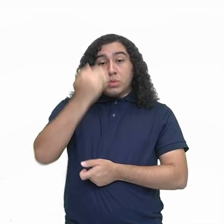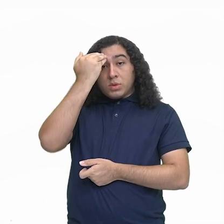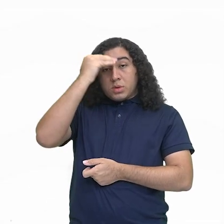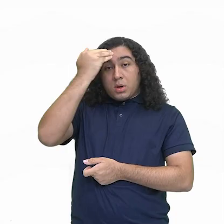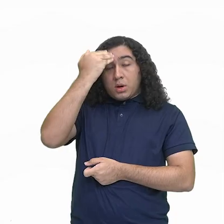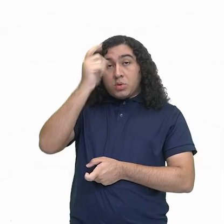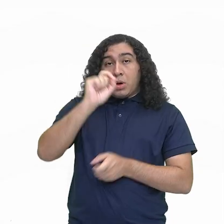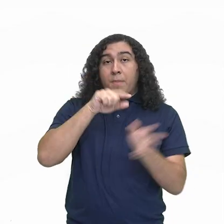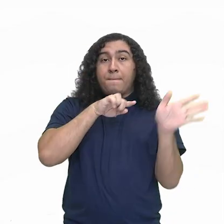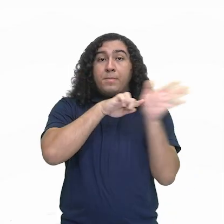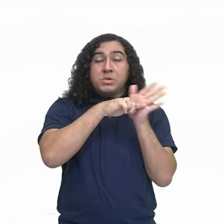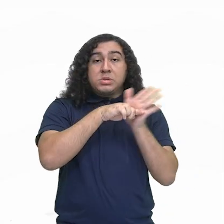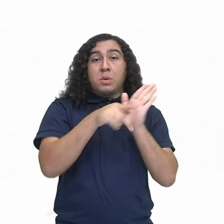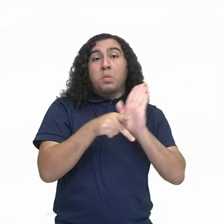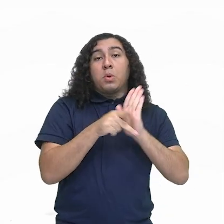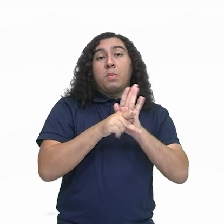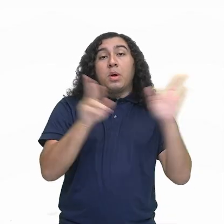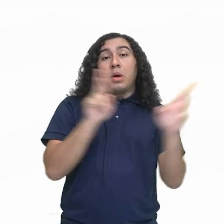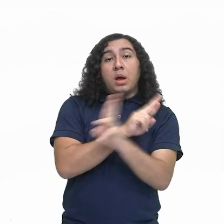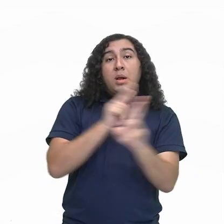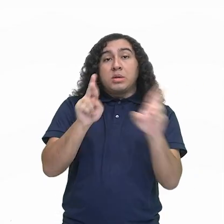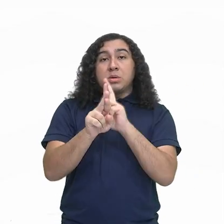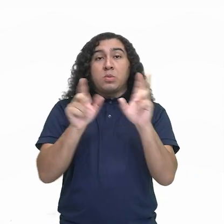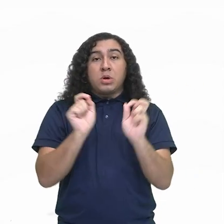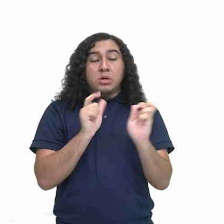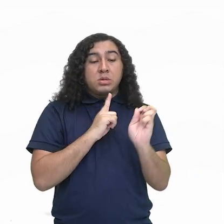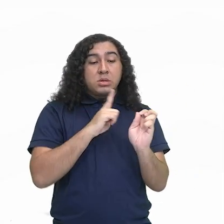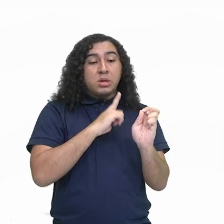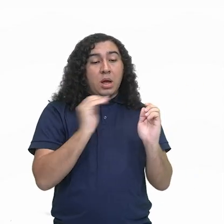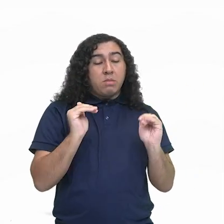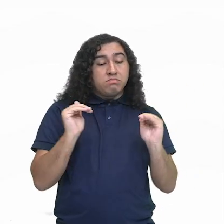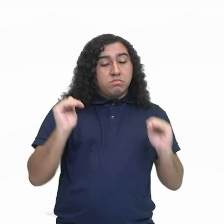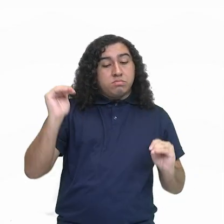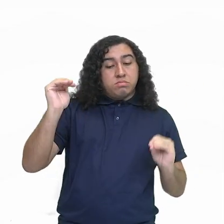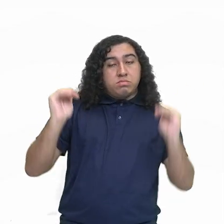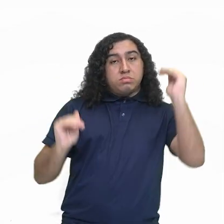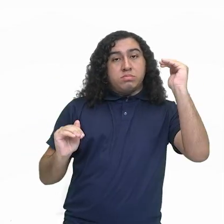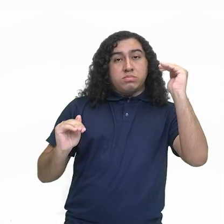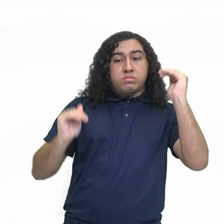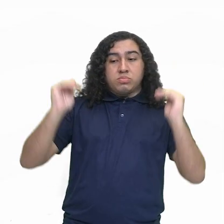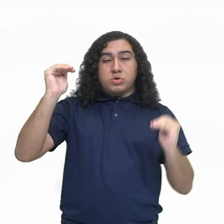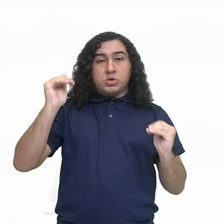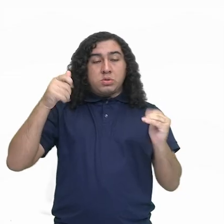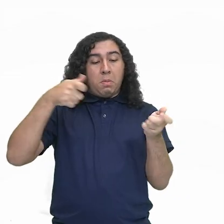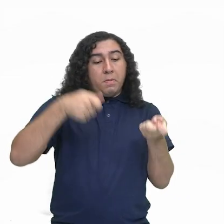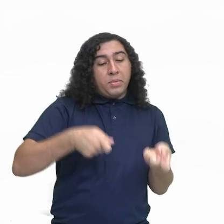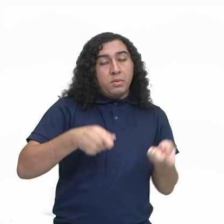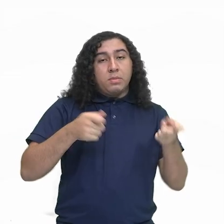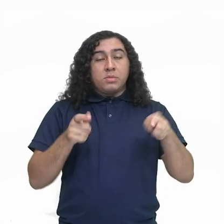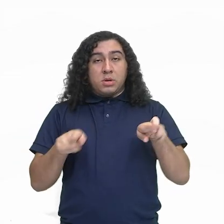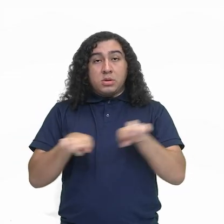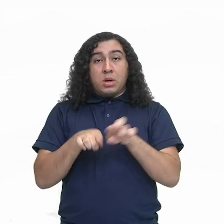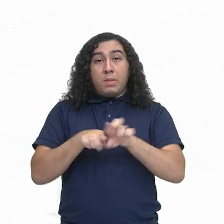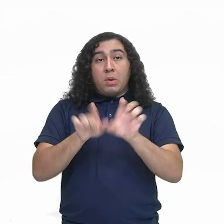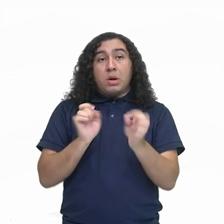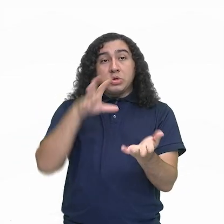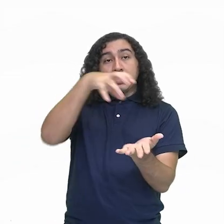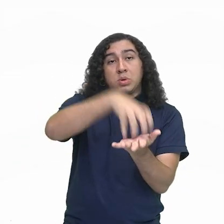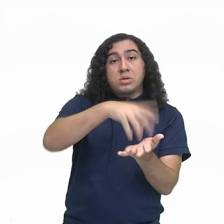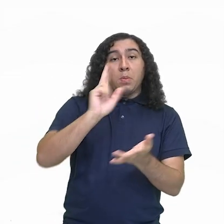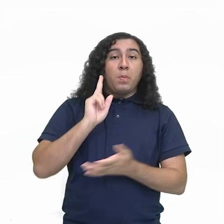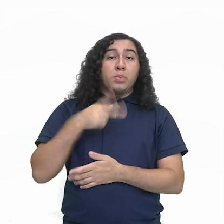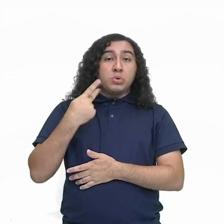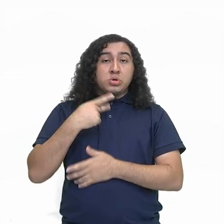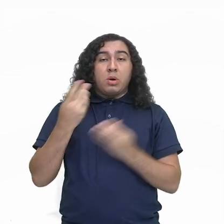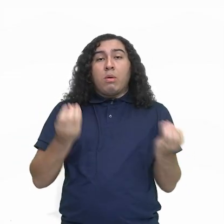vai pesquisar as chamadas relações de poder, né, e instituições políticas. Vai trabalhar, então,